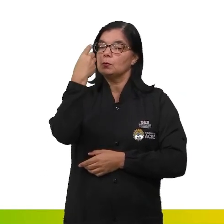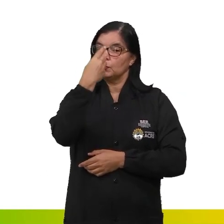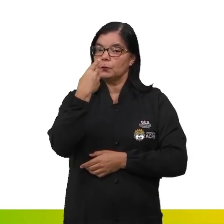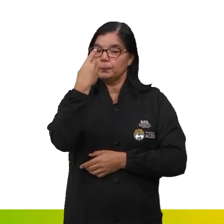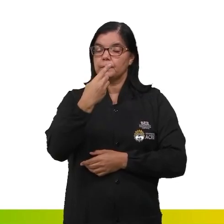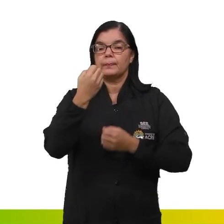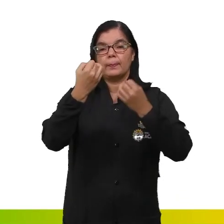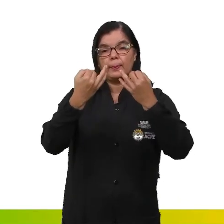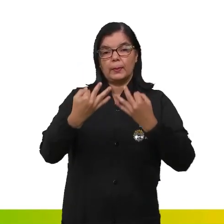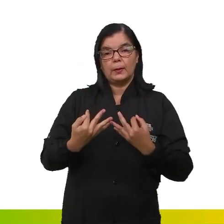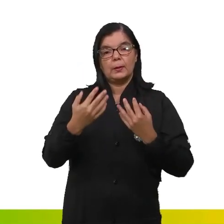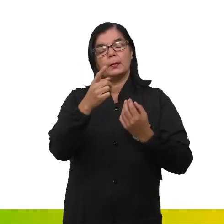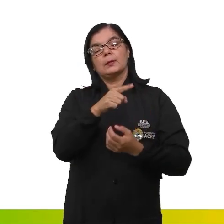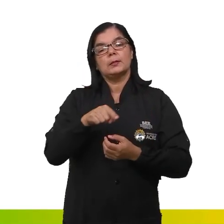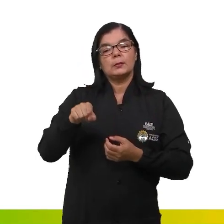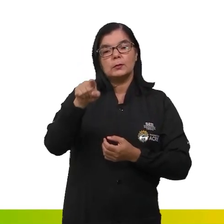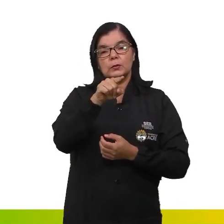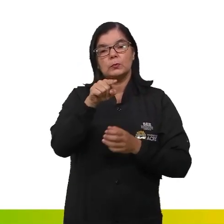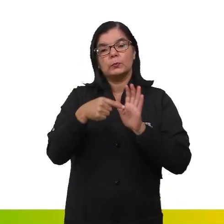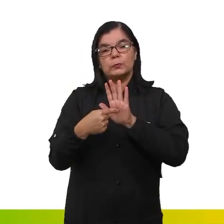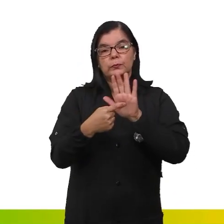falei, deixa eu só circular isso aqui para vocês,